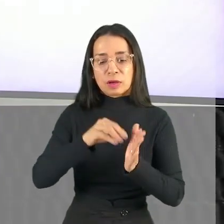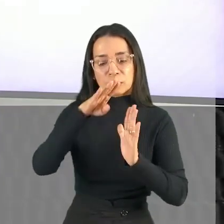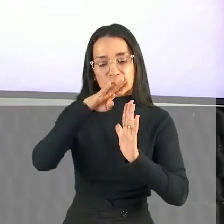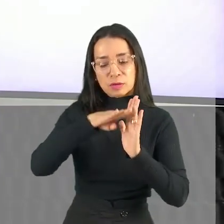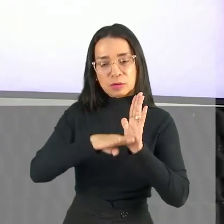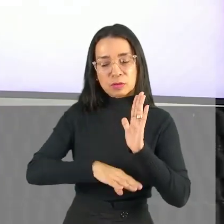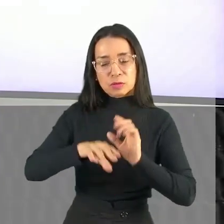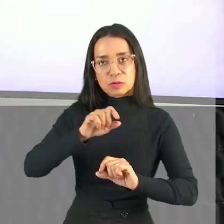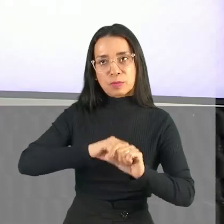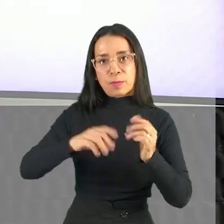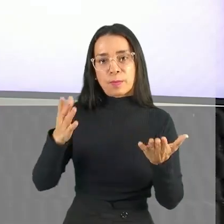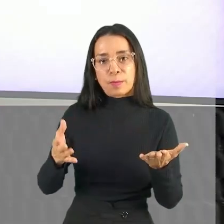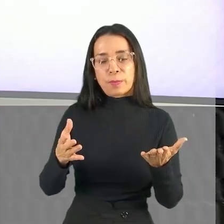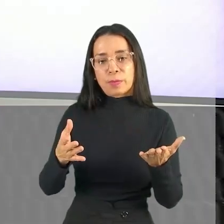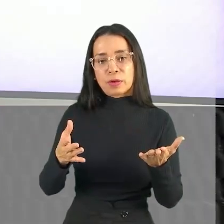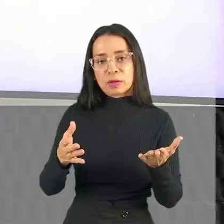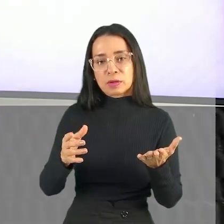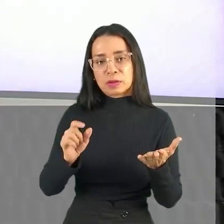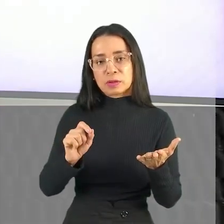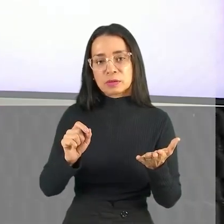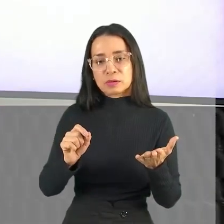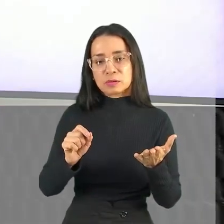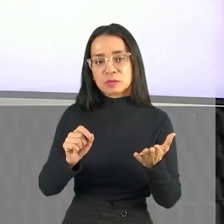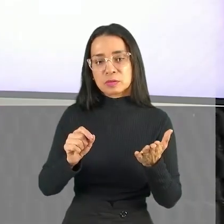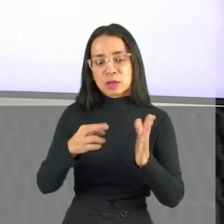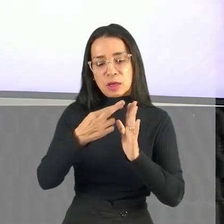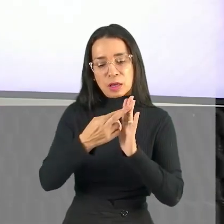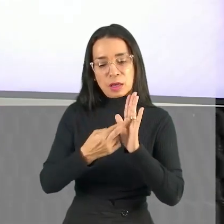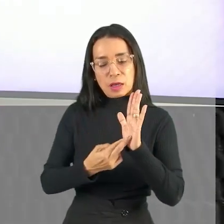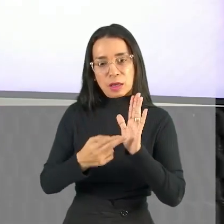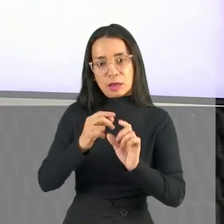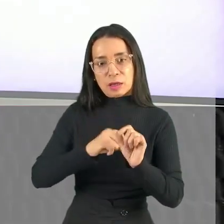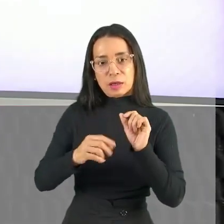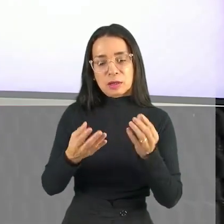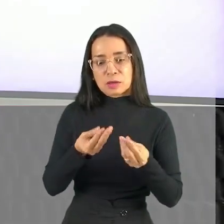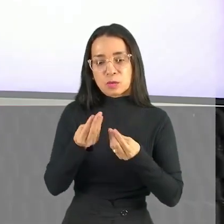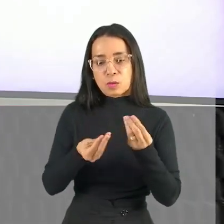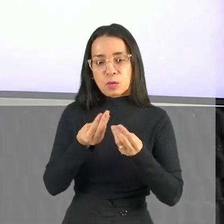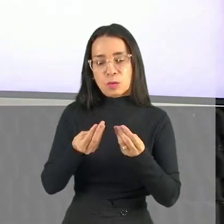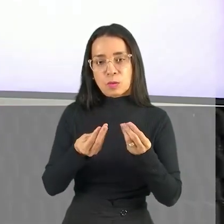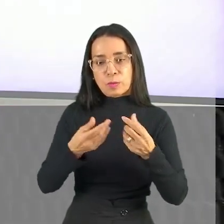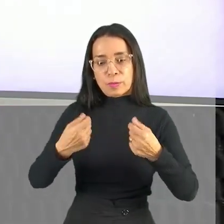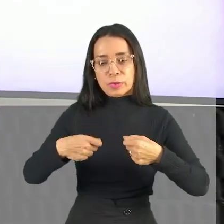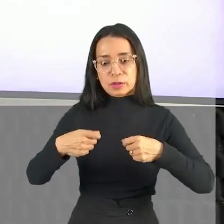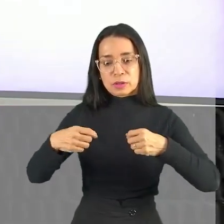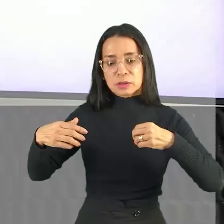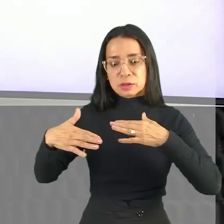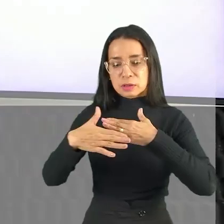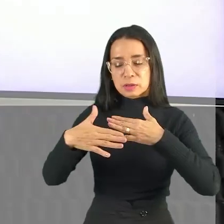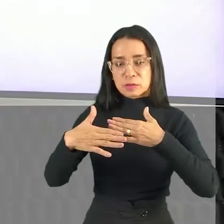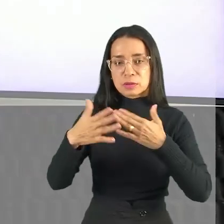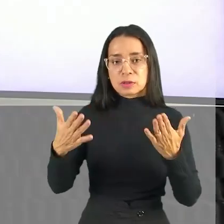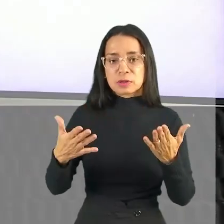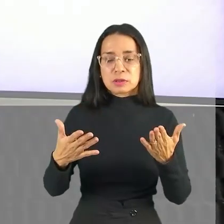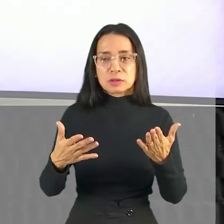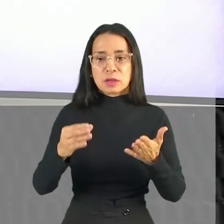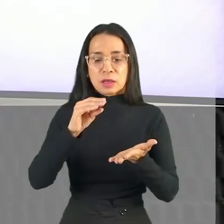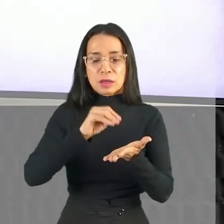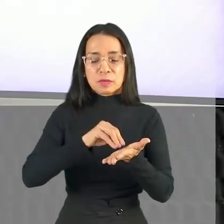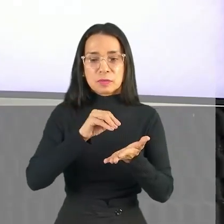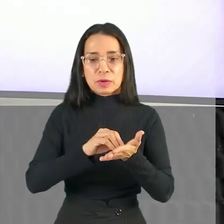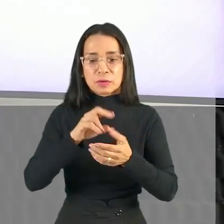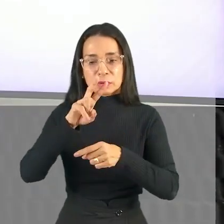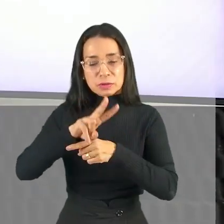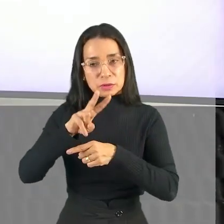diretor, que é o plano que rege como o trânsito deve ser, e segundo, uma falta de fiscalização. Olha só, são